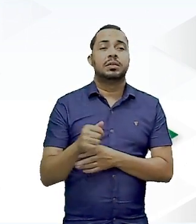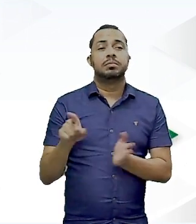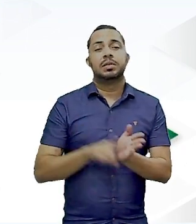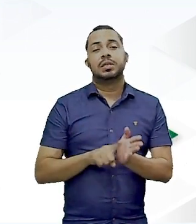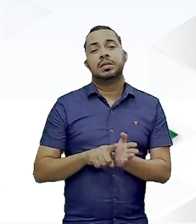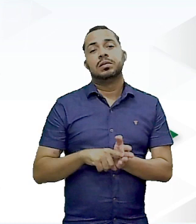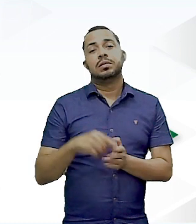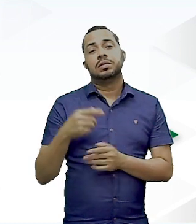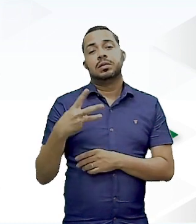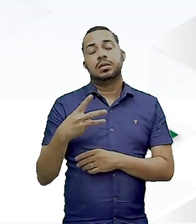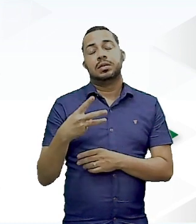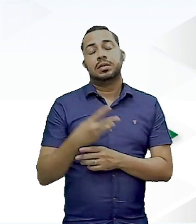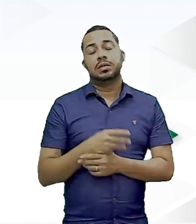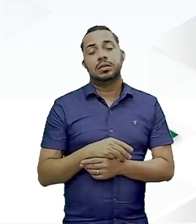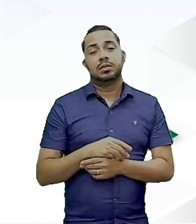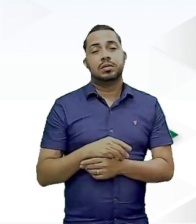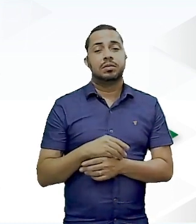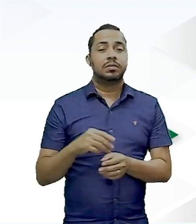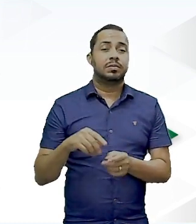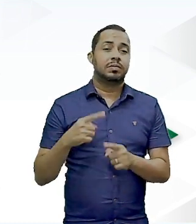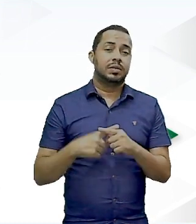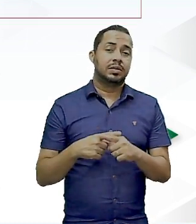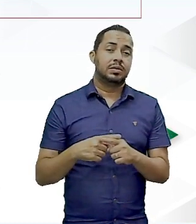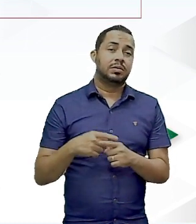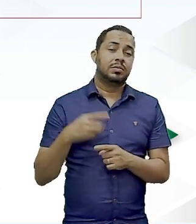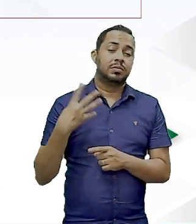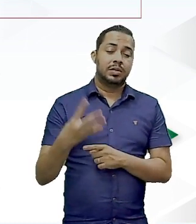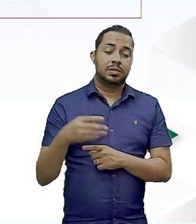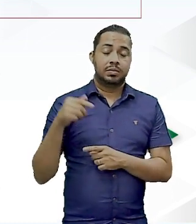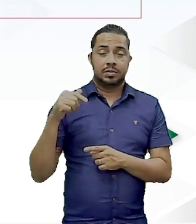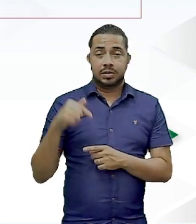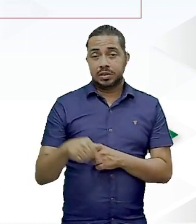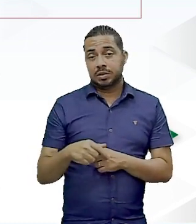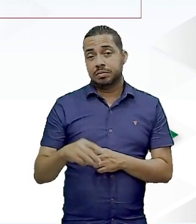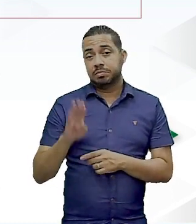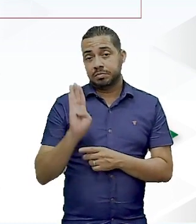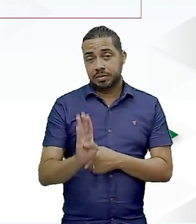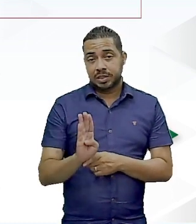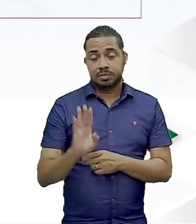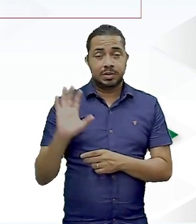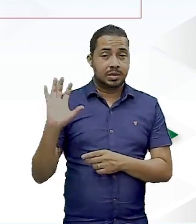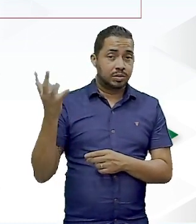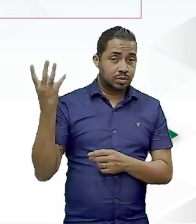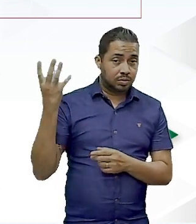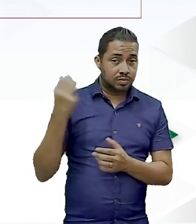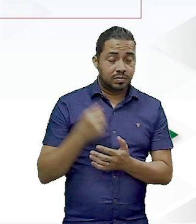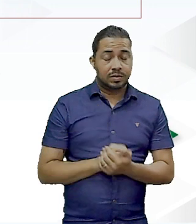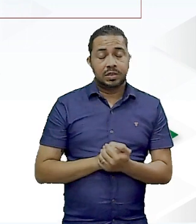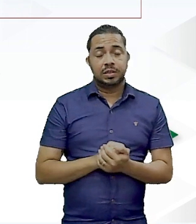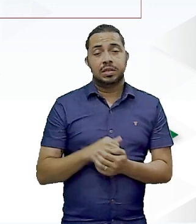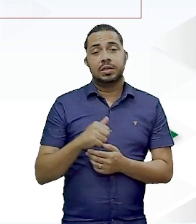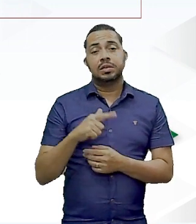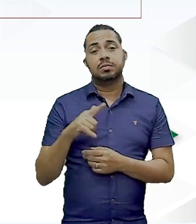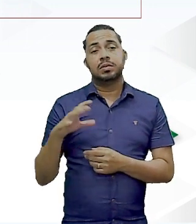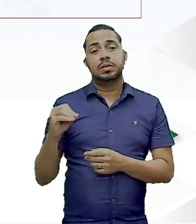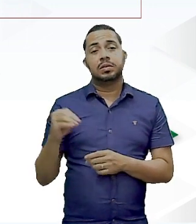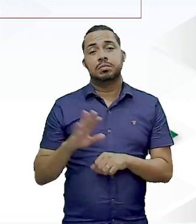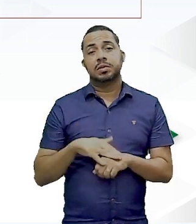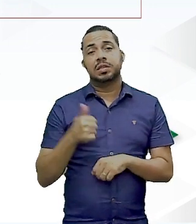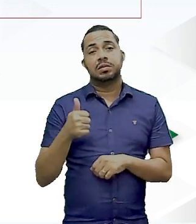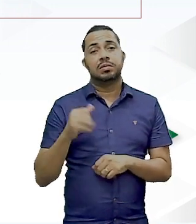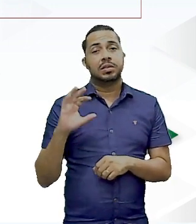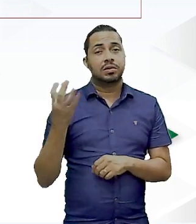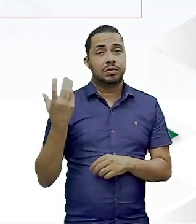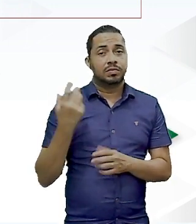3 oitavos vezes menos 4 terços. E B, né, para resolver essa equação, é melhor resolver 1 a